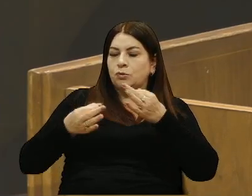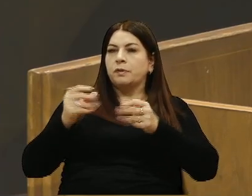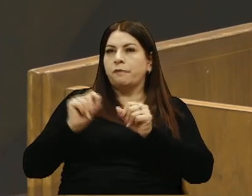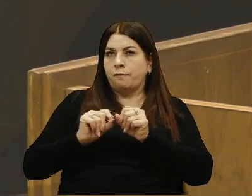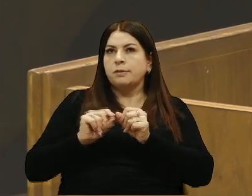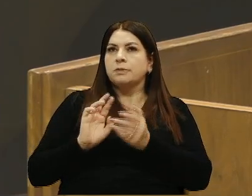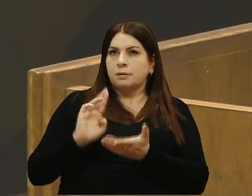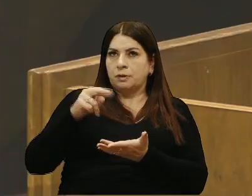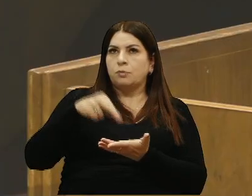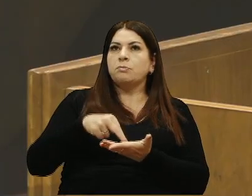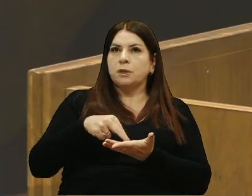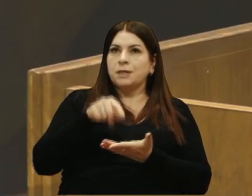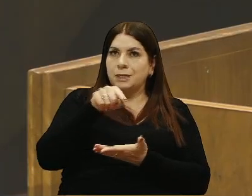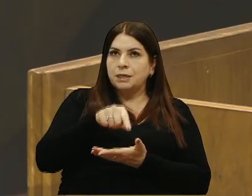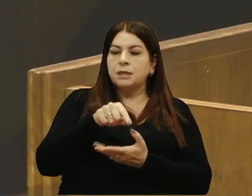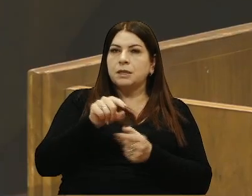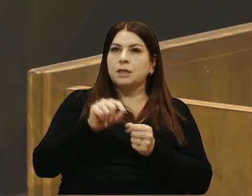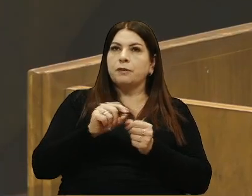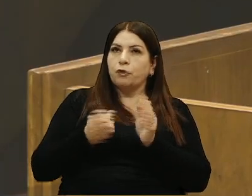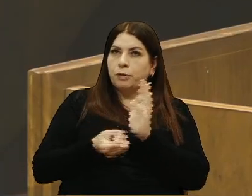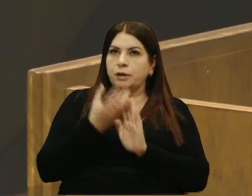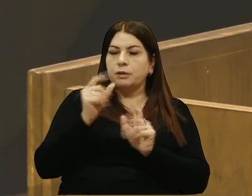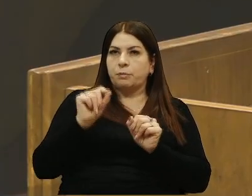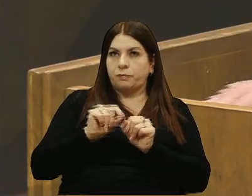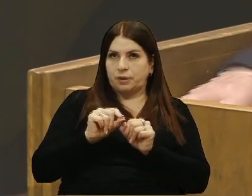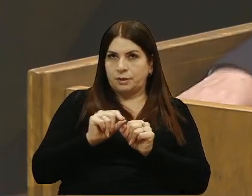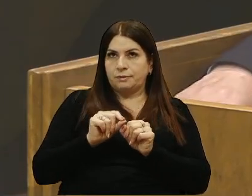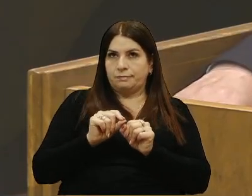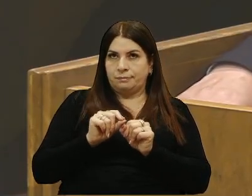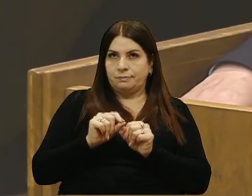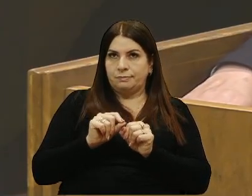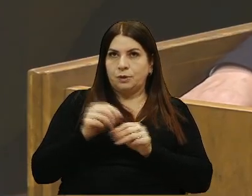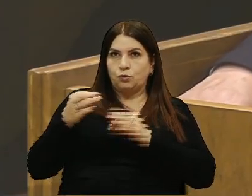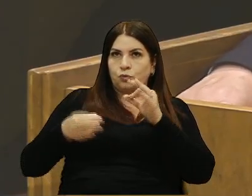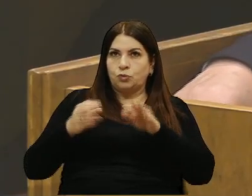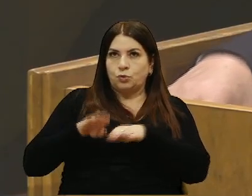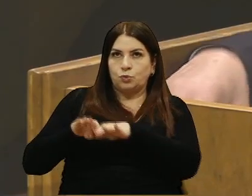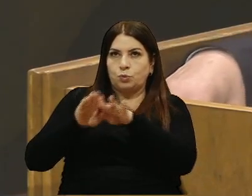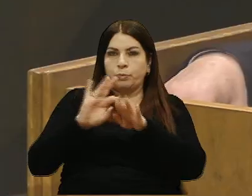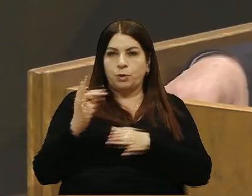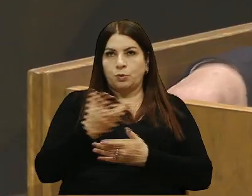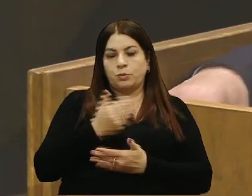faça realmente aquilo que ela foi criada para fazer. Justiça igual para